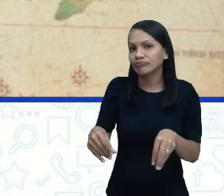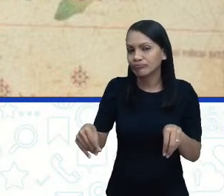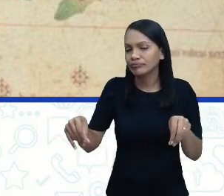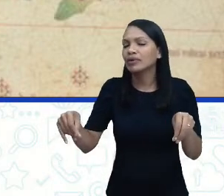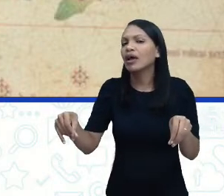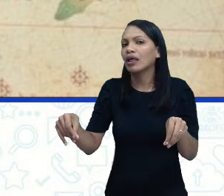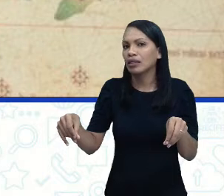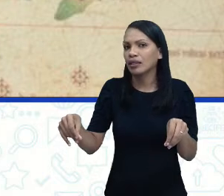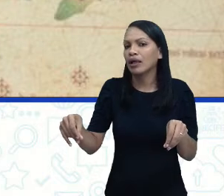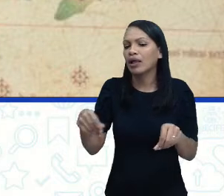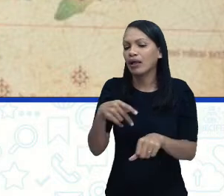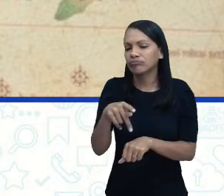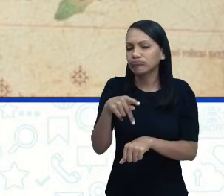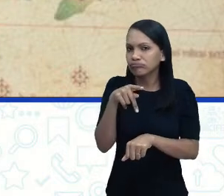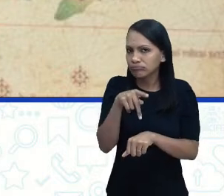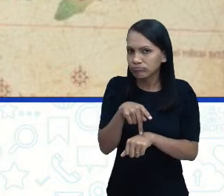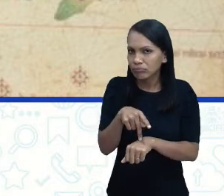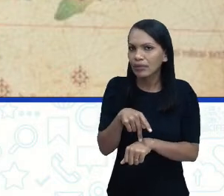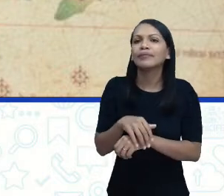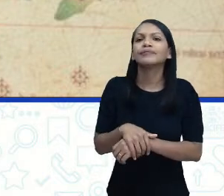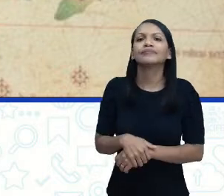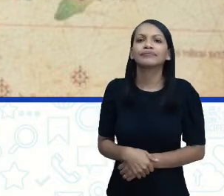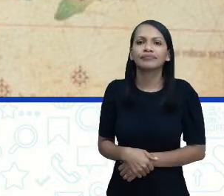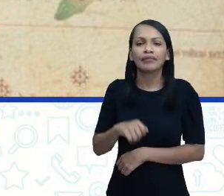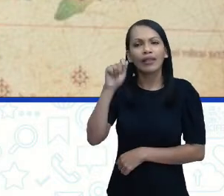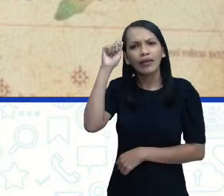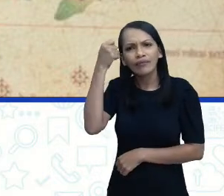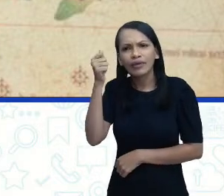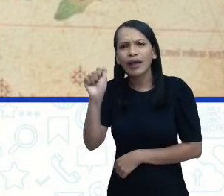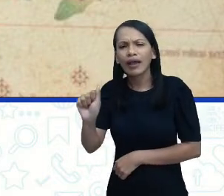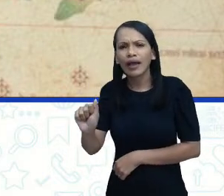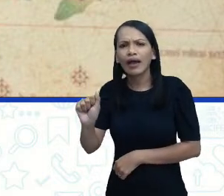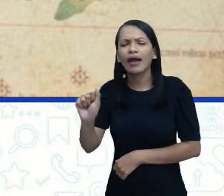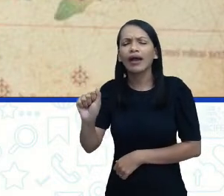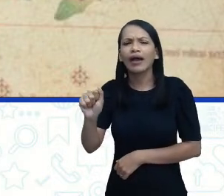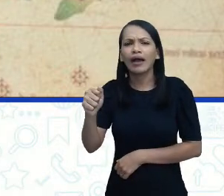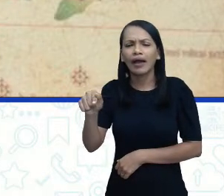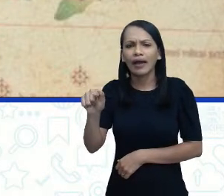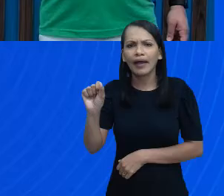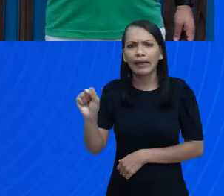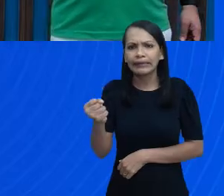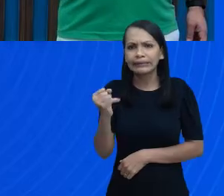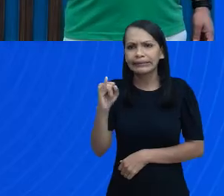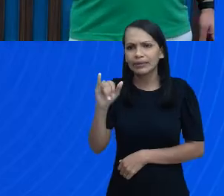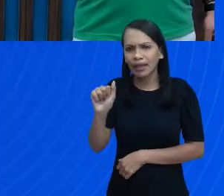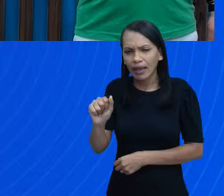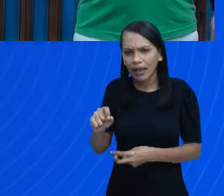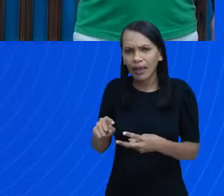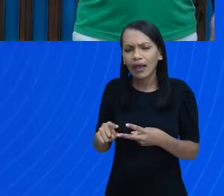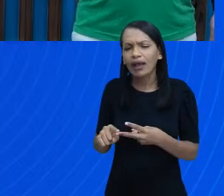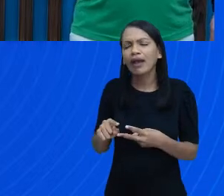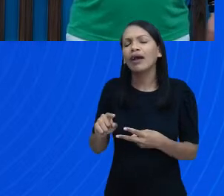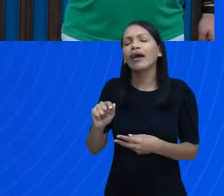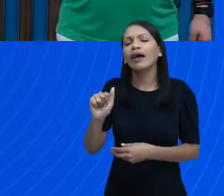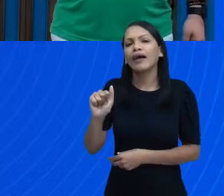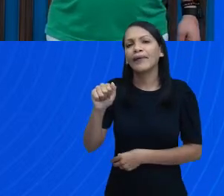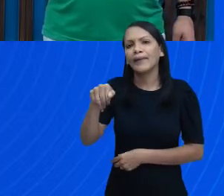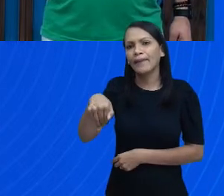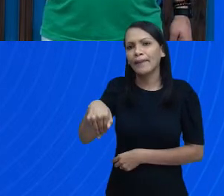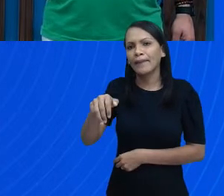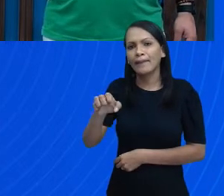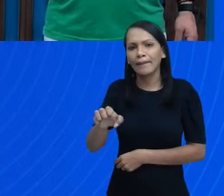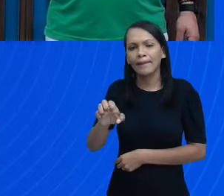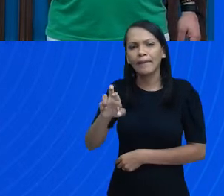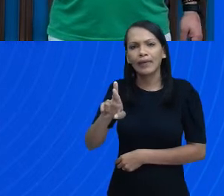Ásia e América. Aí a pergunta do nosso colega aí, o Fofozinho, né? E que processo foi esse,